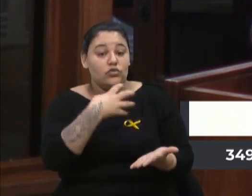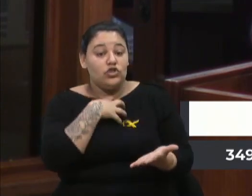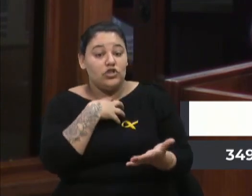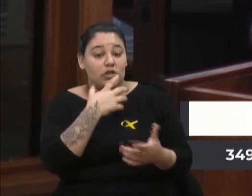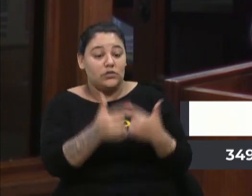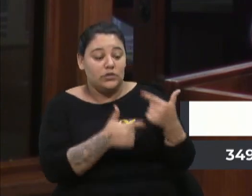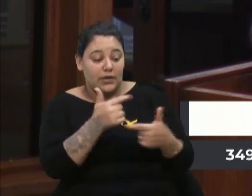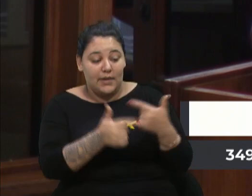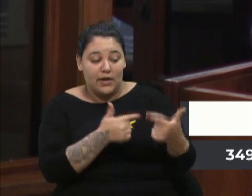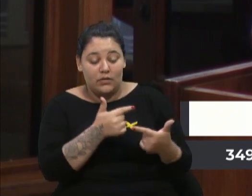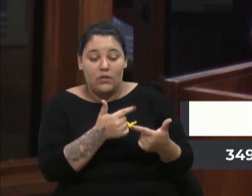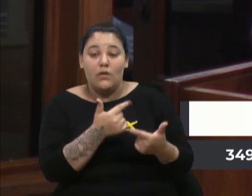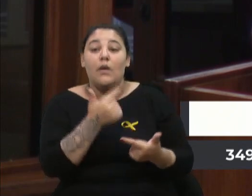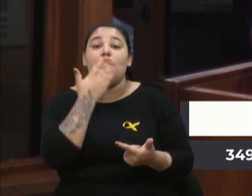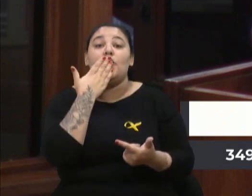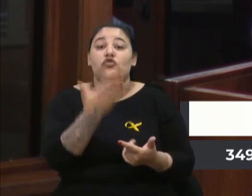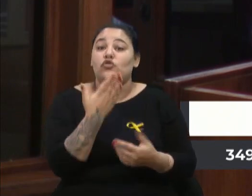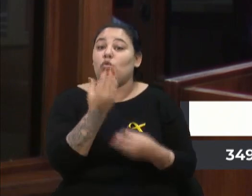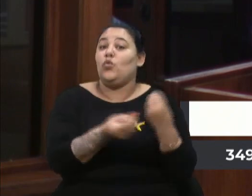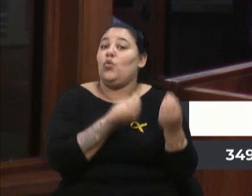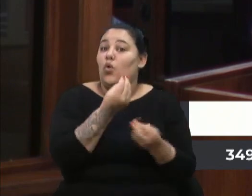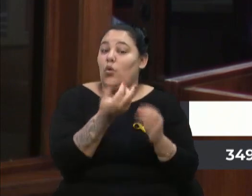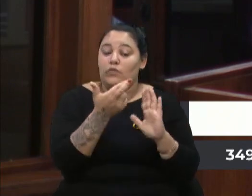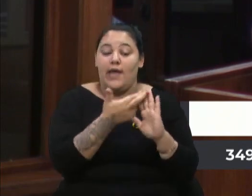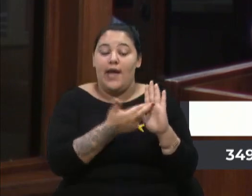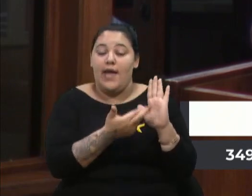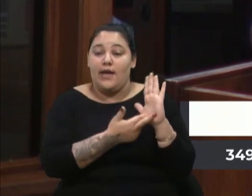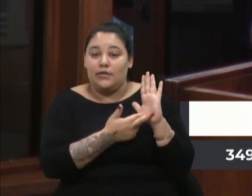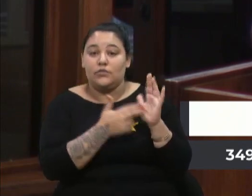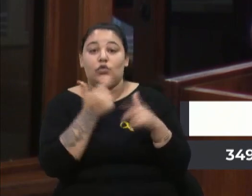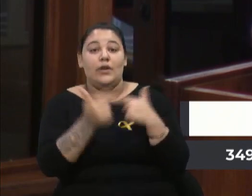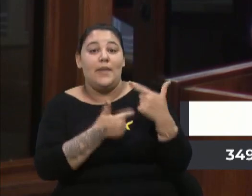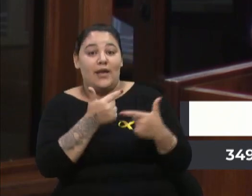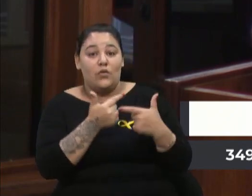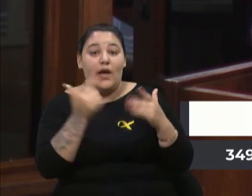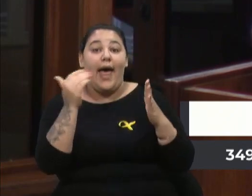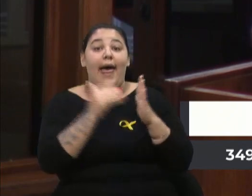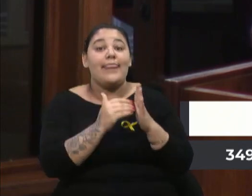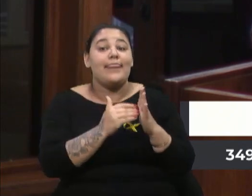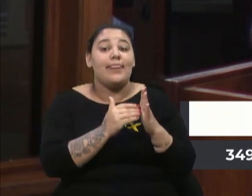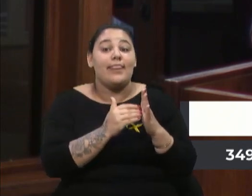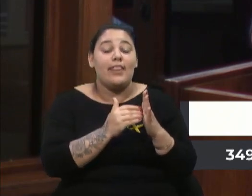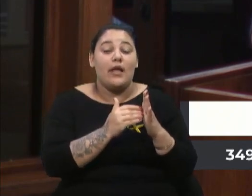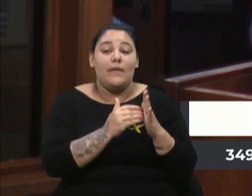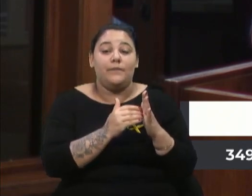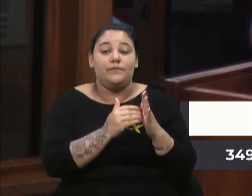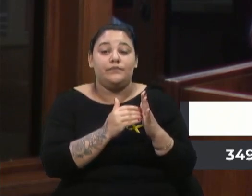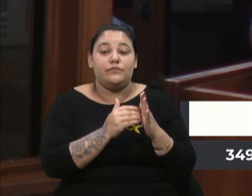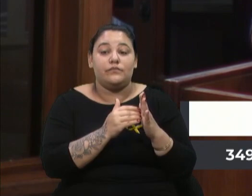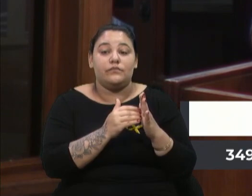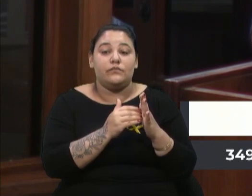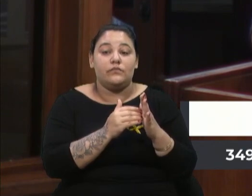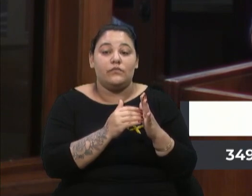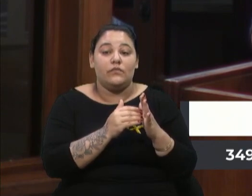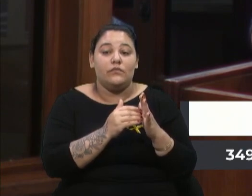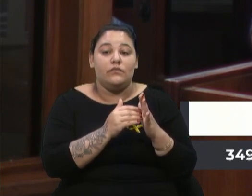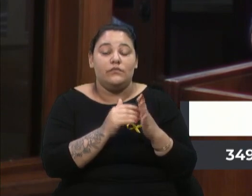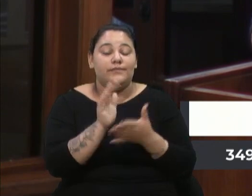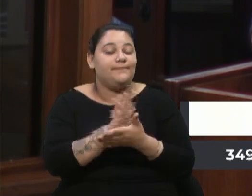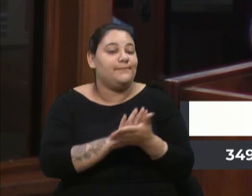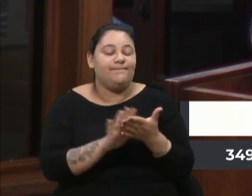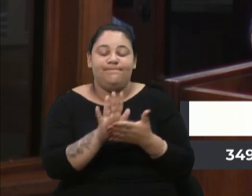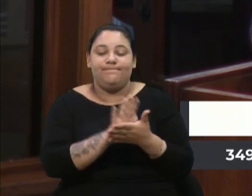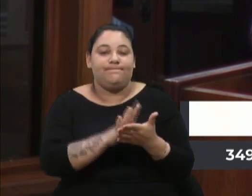pedindo como estava o regramento do serviço funerário. Até então, ninguém sabia